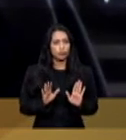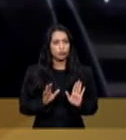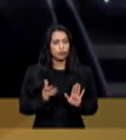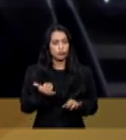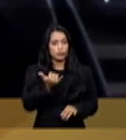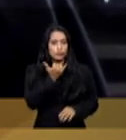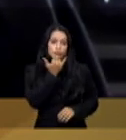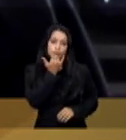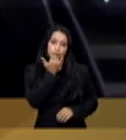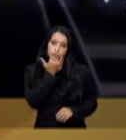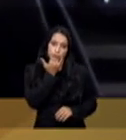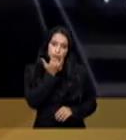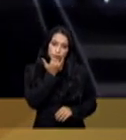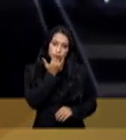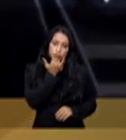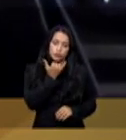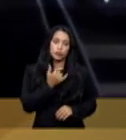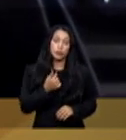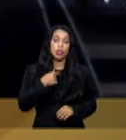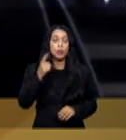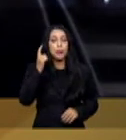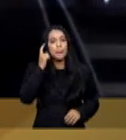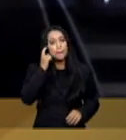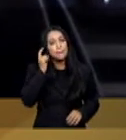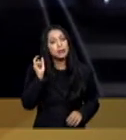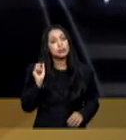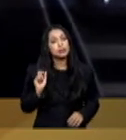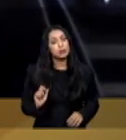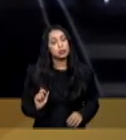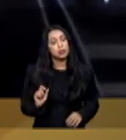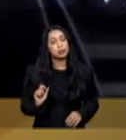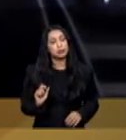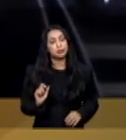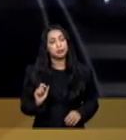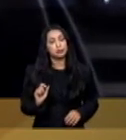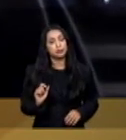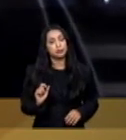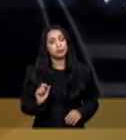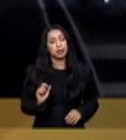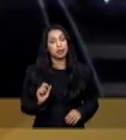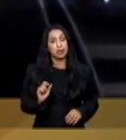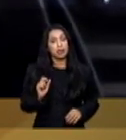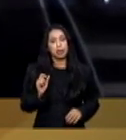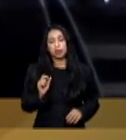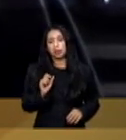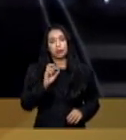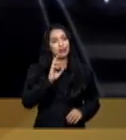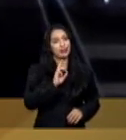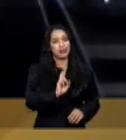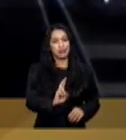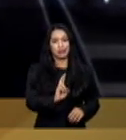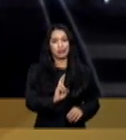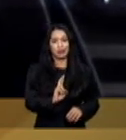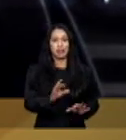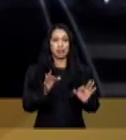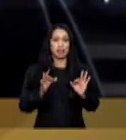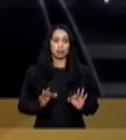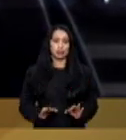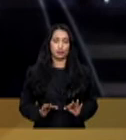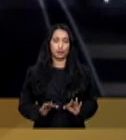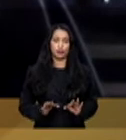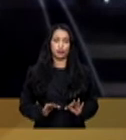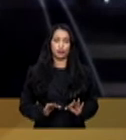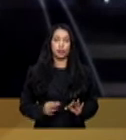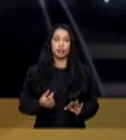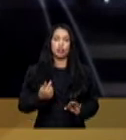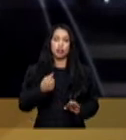as vênias, eu acho que esta não é a solução correta. Pela razão que